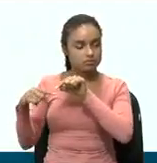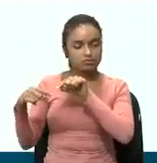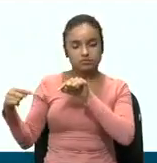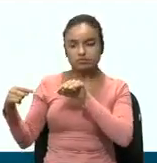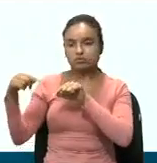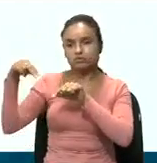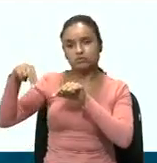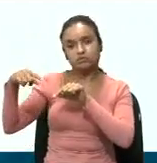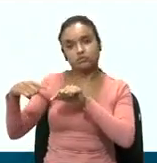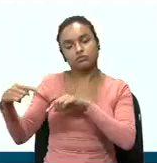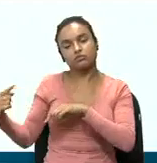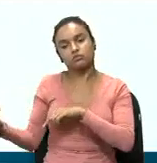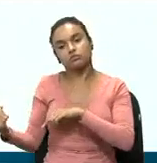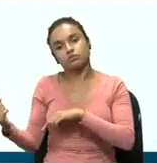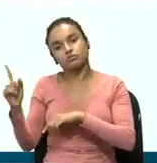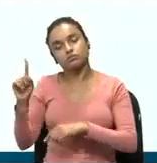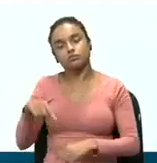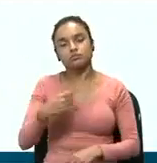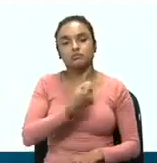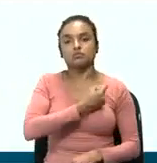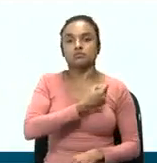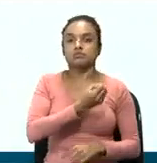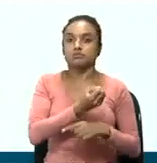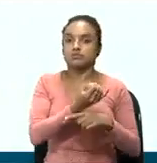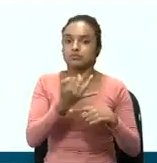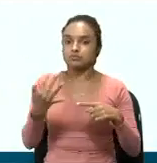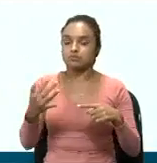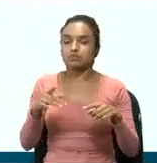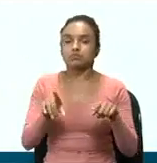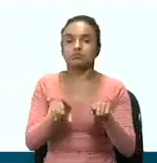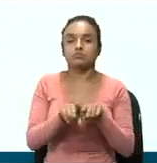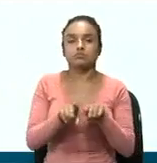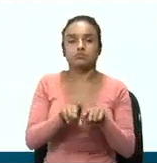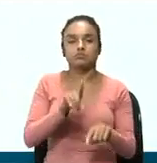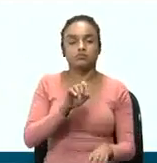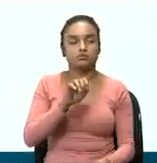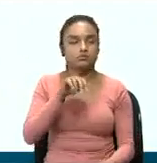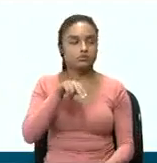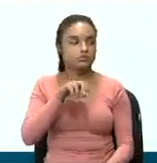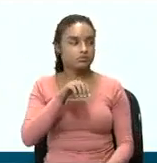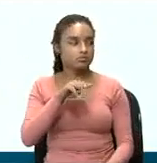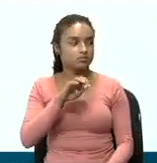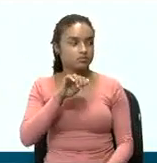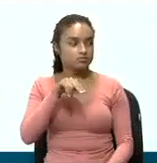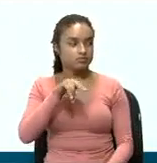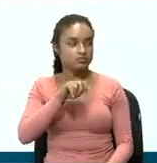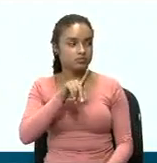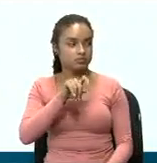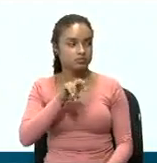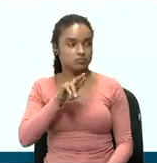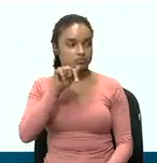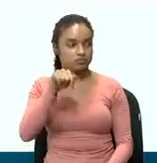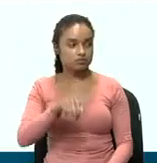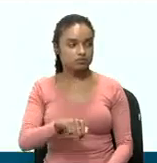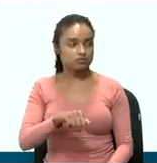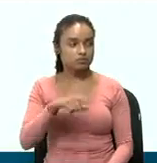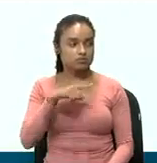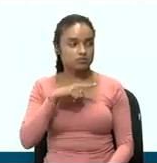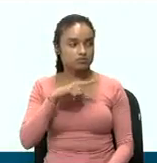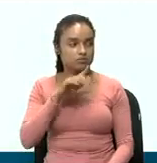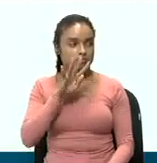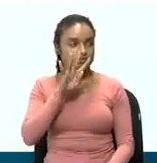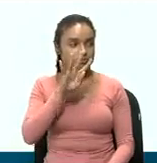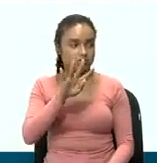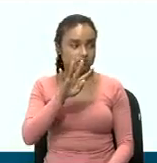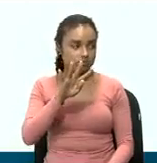dois, tanto no numerador como no denominador, esse 4 elevado a menos 1, ele sobe como sendo